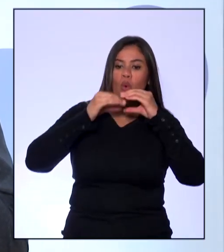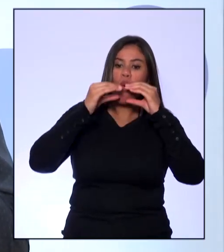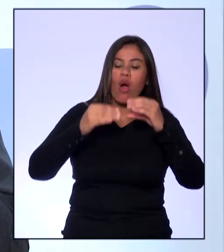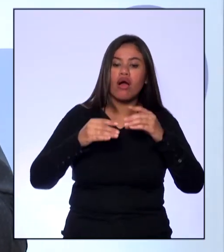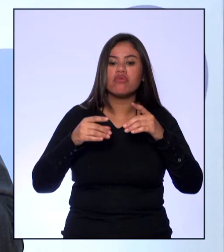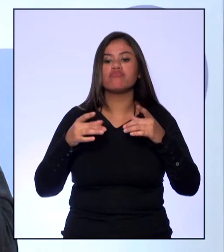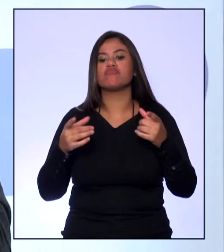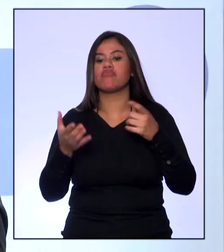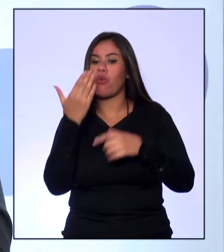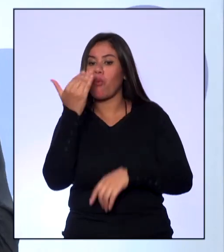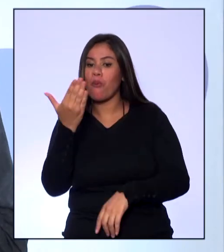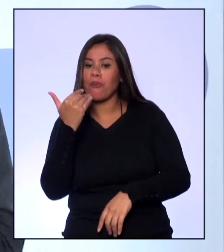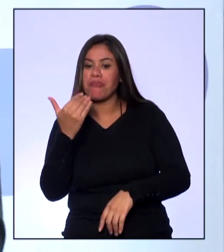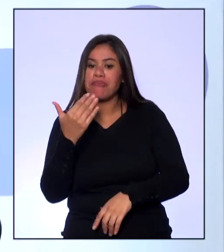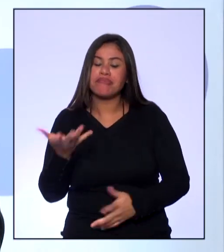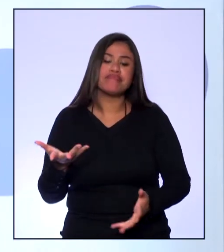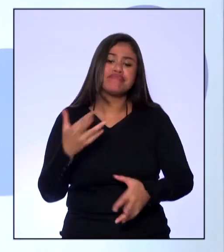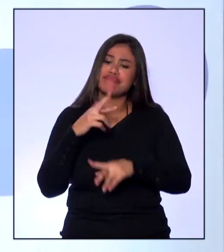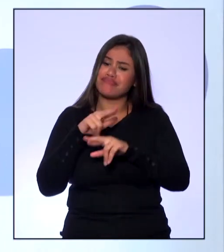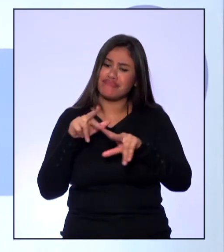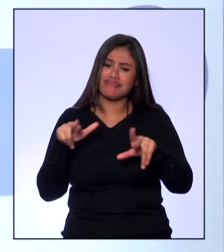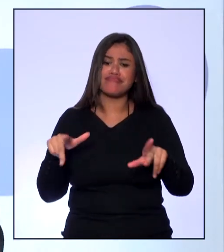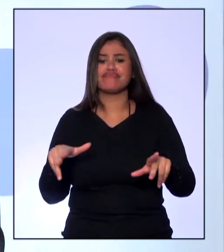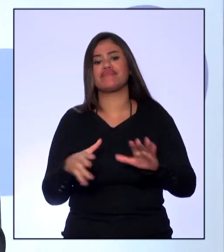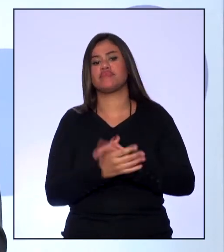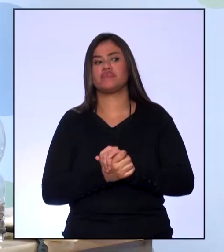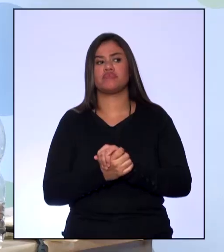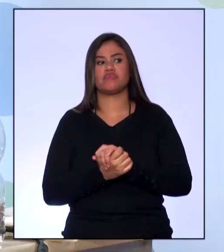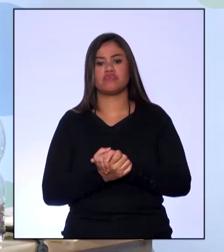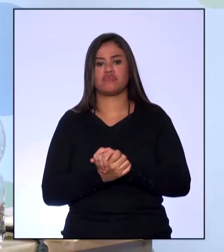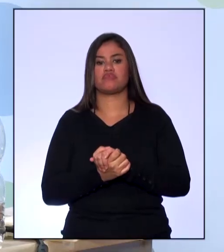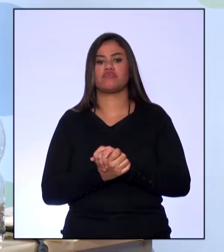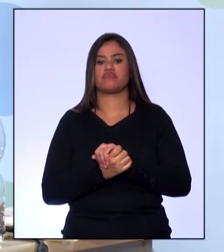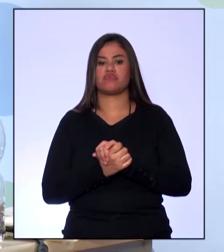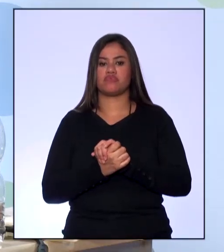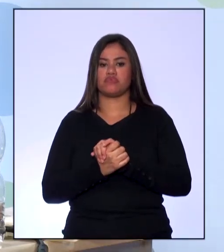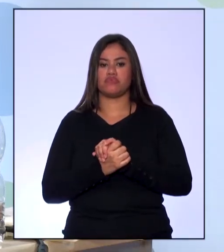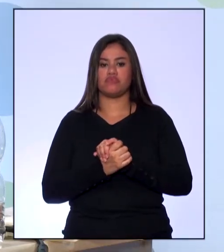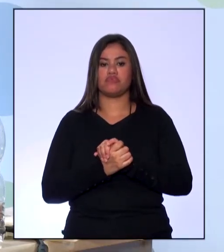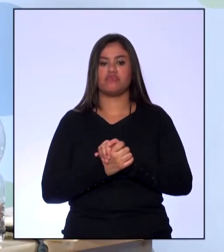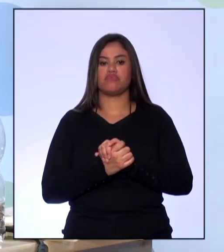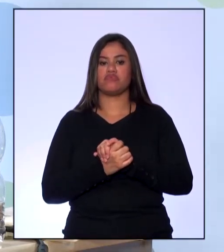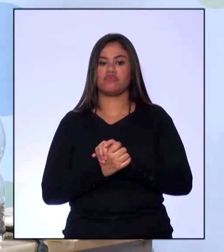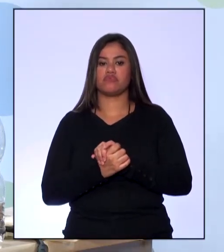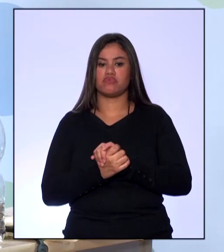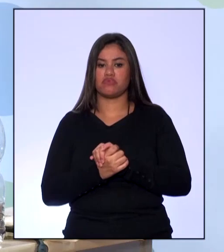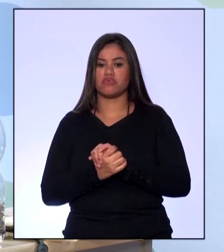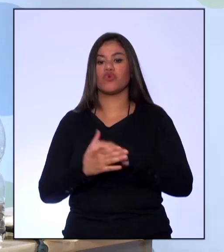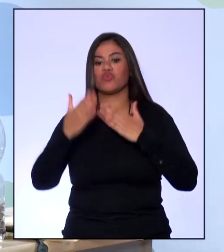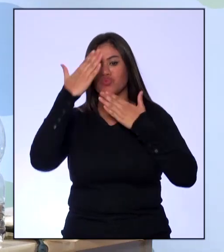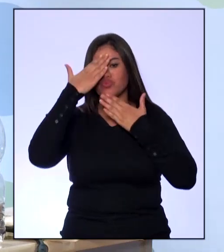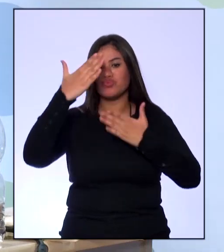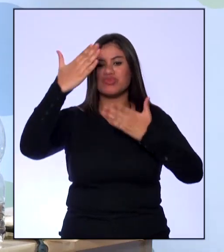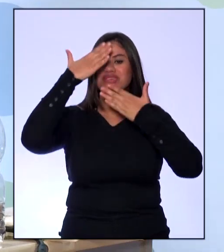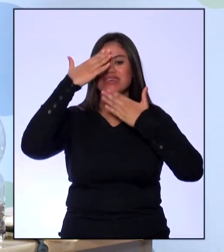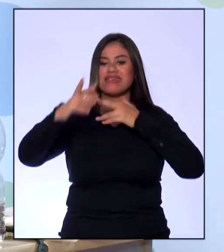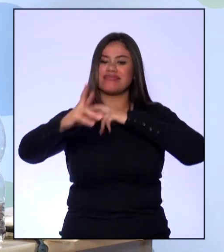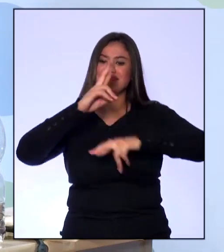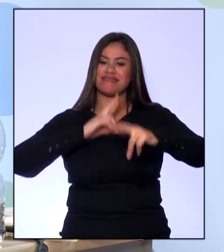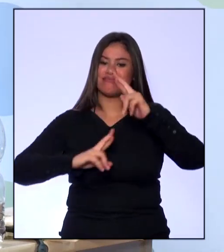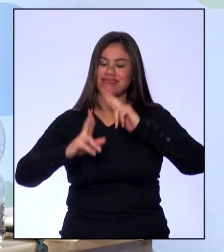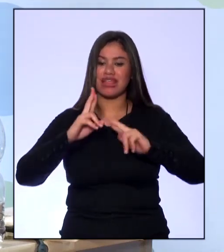de alimentação, é por aí as respostas, né? Muito bem, gente, muito obrigada. Muito obrigada pelas respostas.